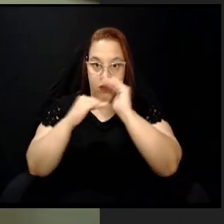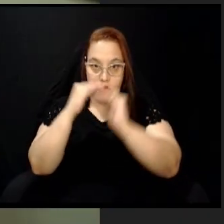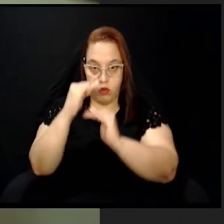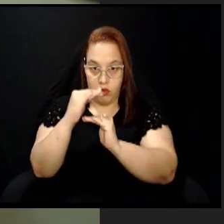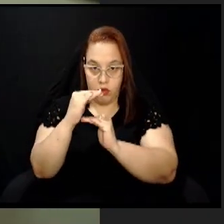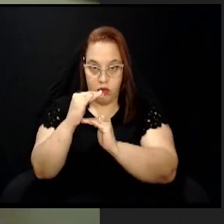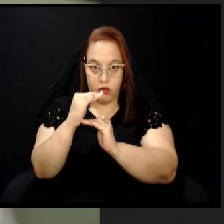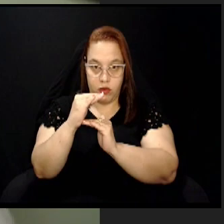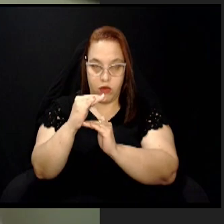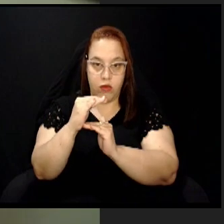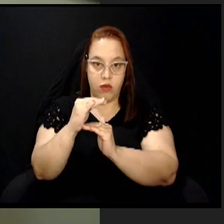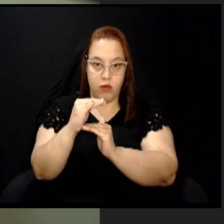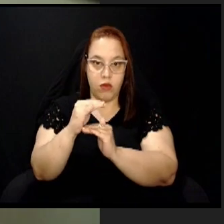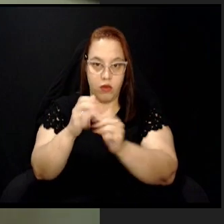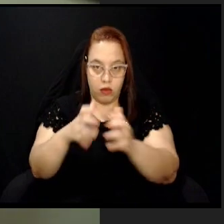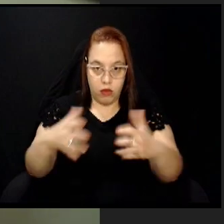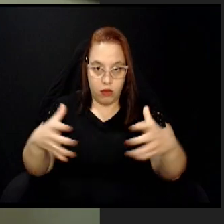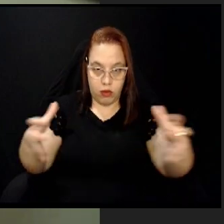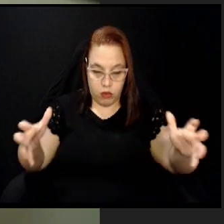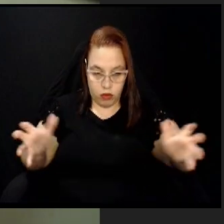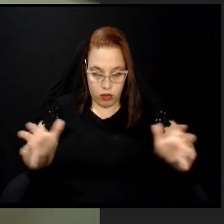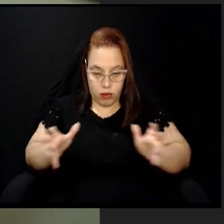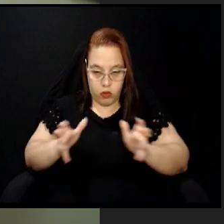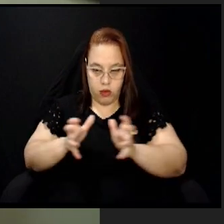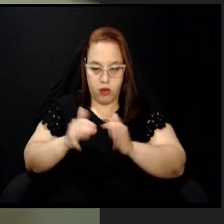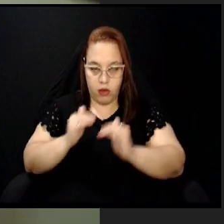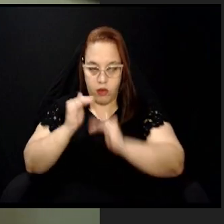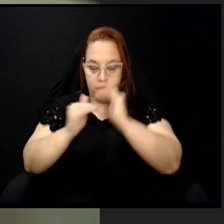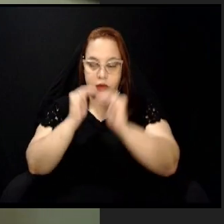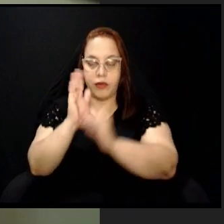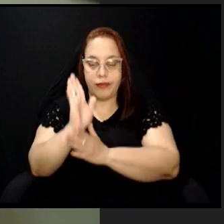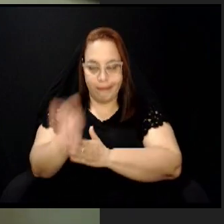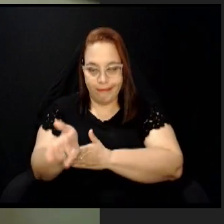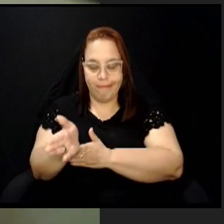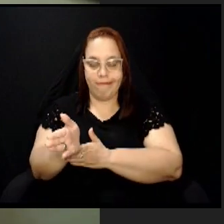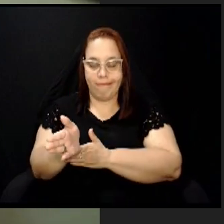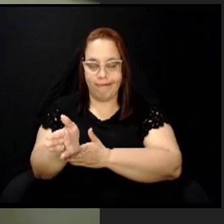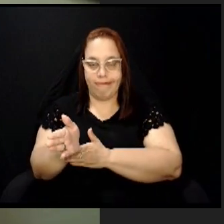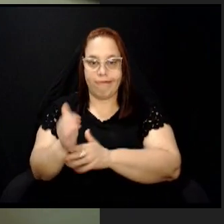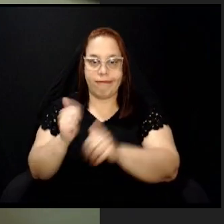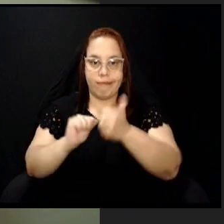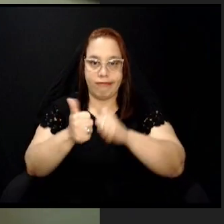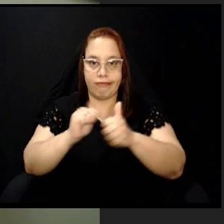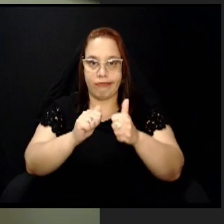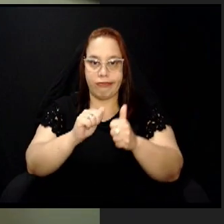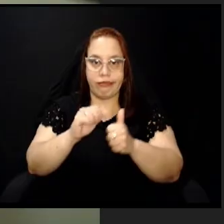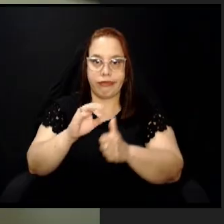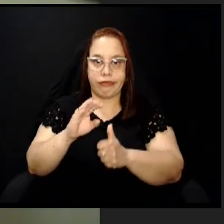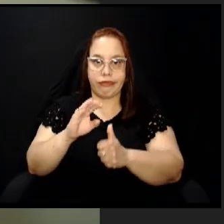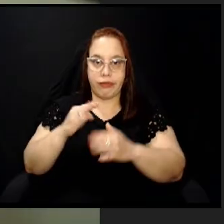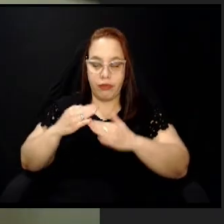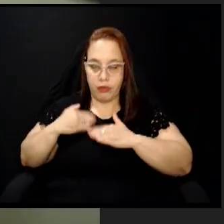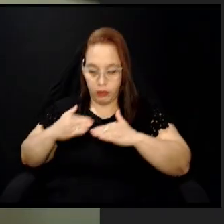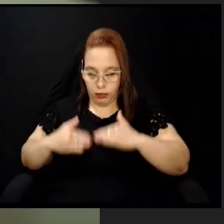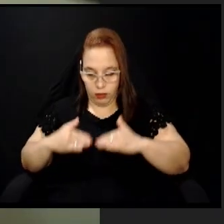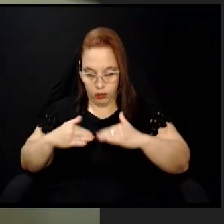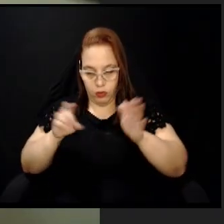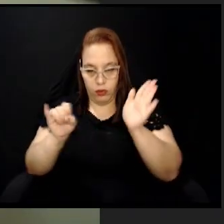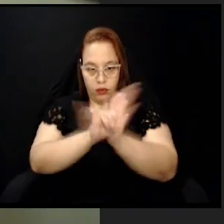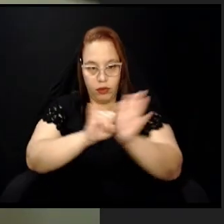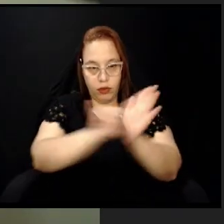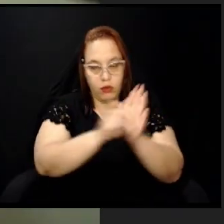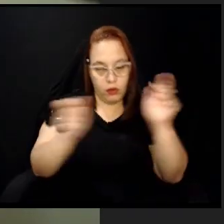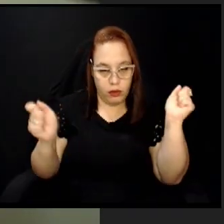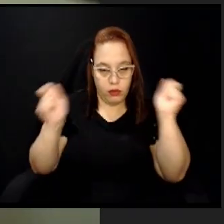apesar dos corpos, de maneira geral, estarem em estado avançado de decomposição, a análise desses tecidos pode ajudar na identificação